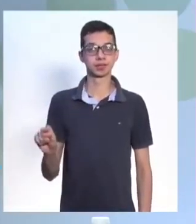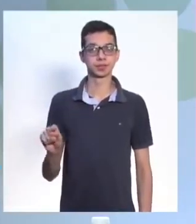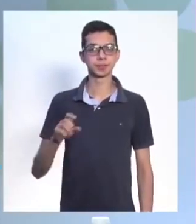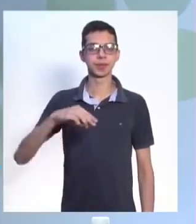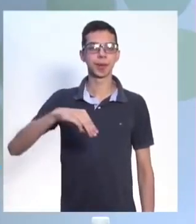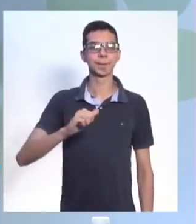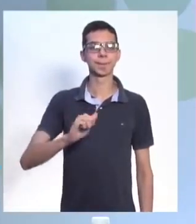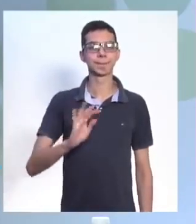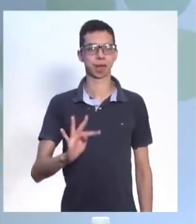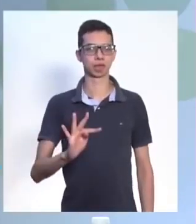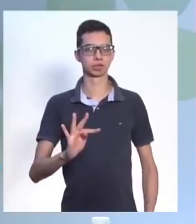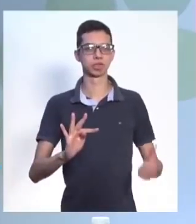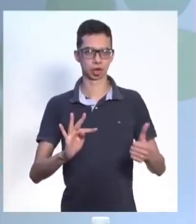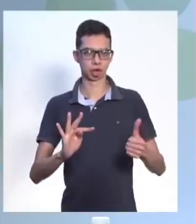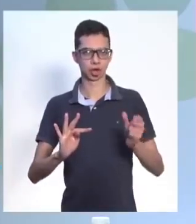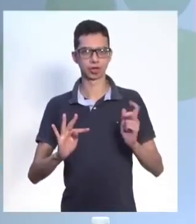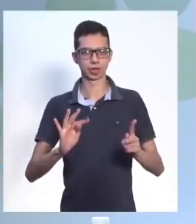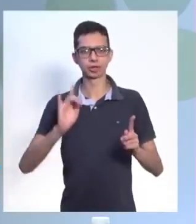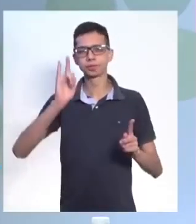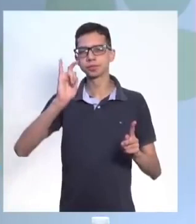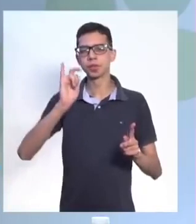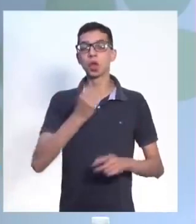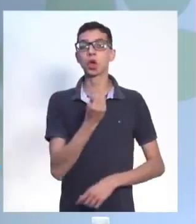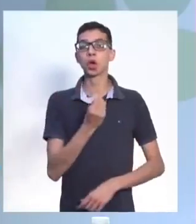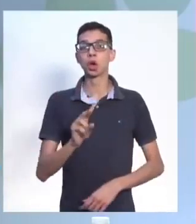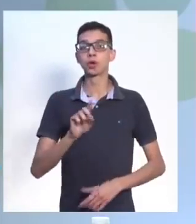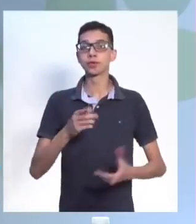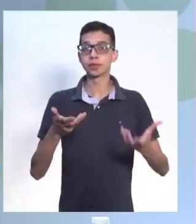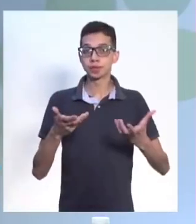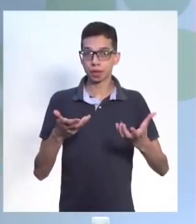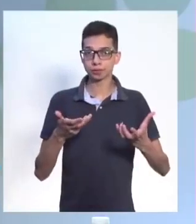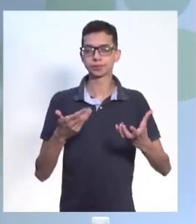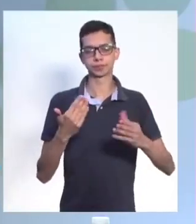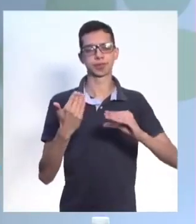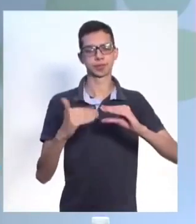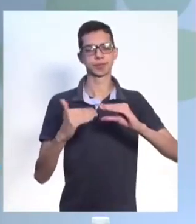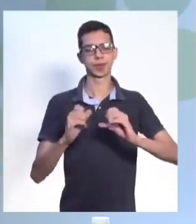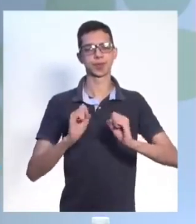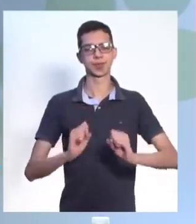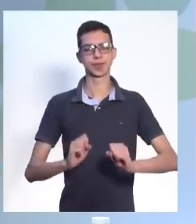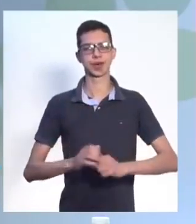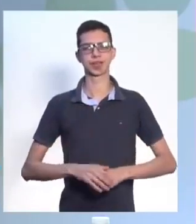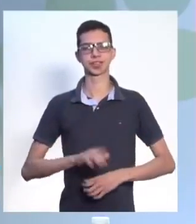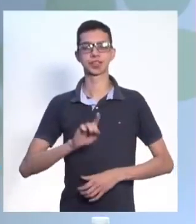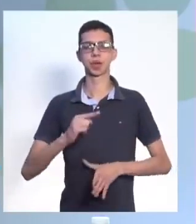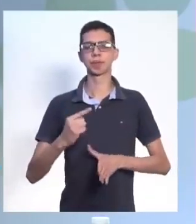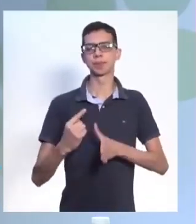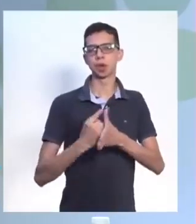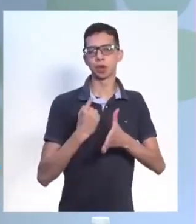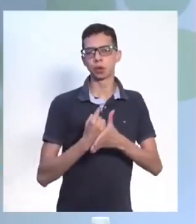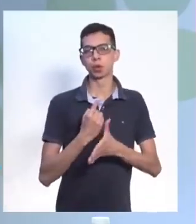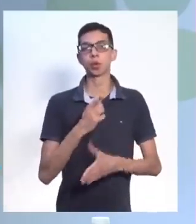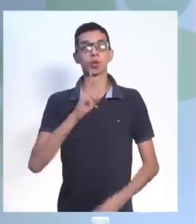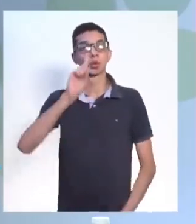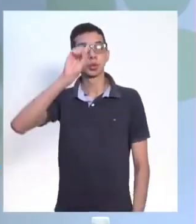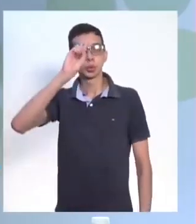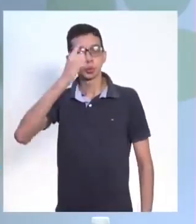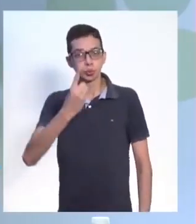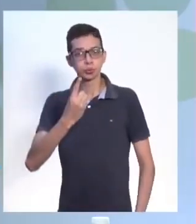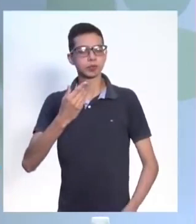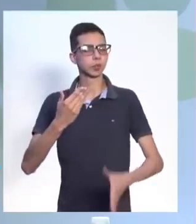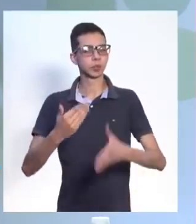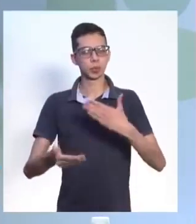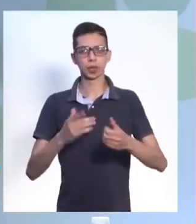CMSP_Mate no Instagram, ou caso você queira, mande um e-mail, né, perguntando, tirando sua dúvida, ou se você quiser o link